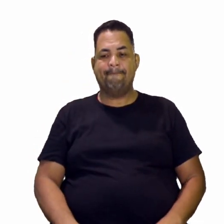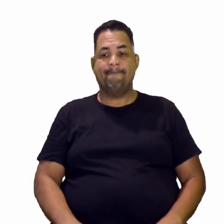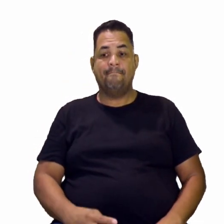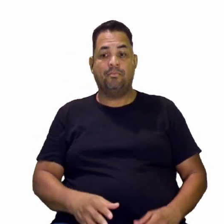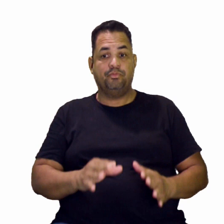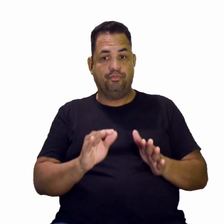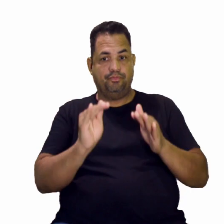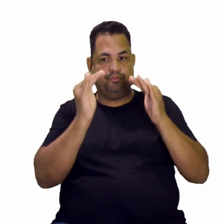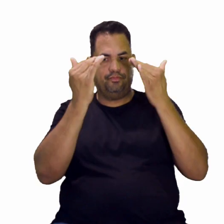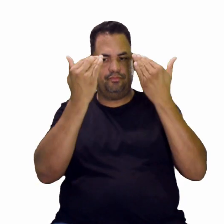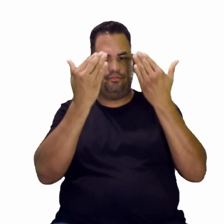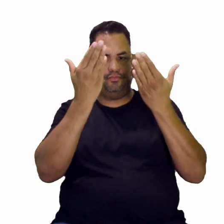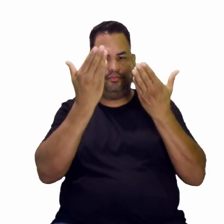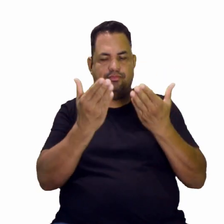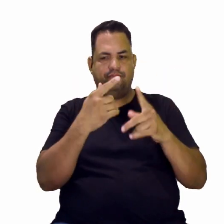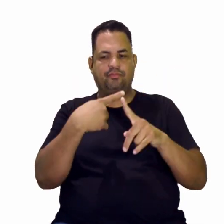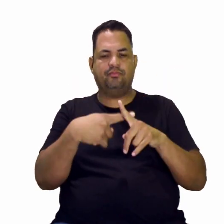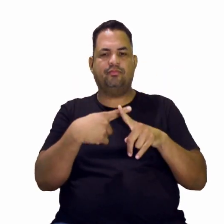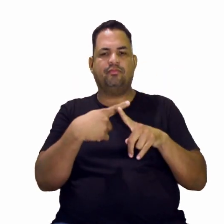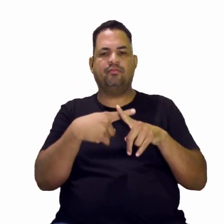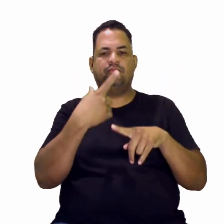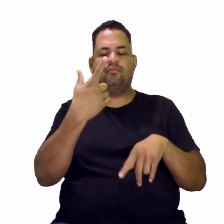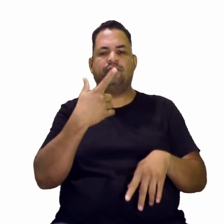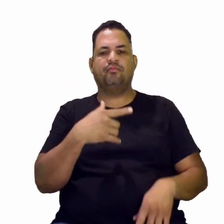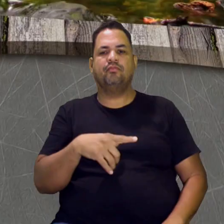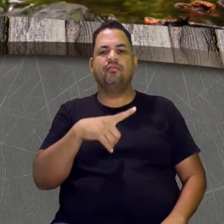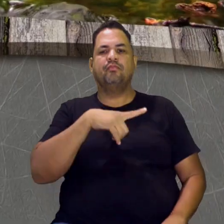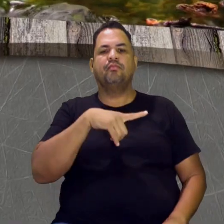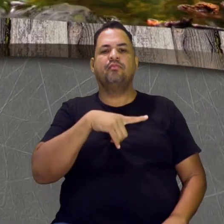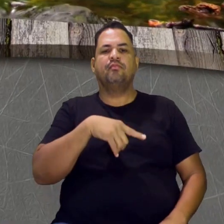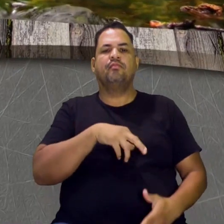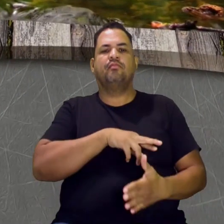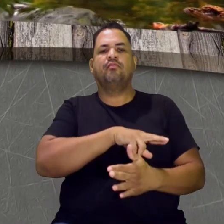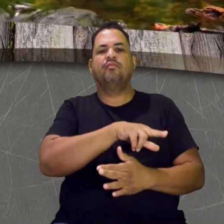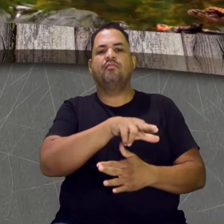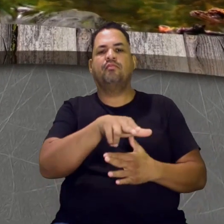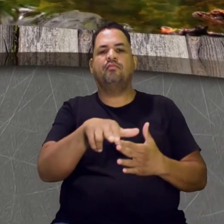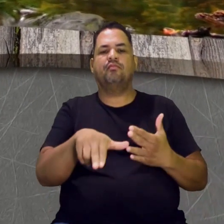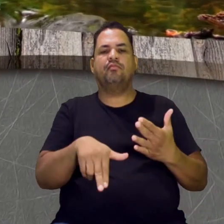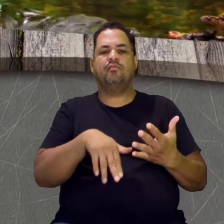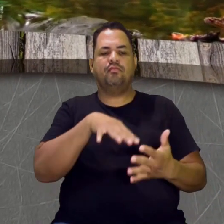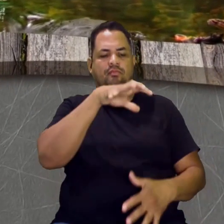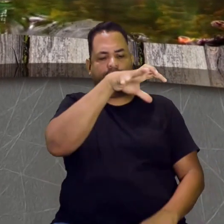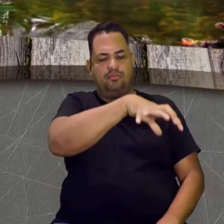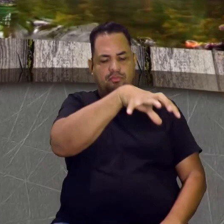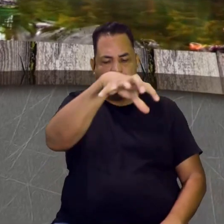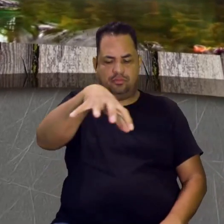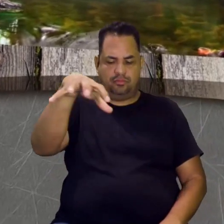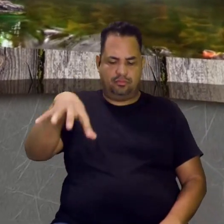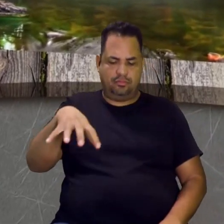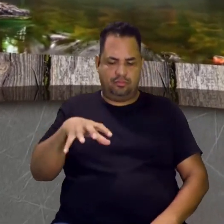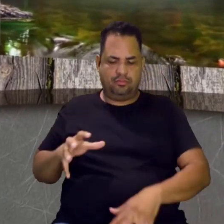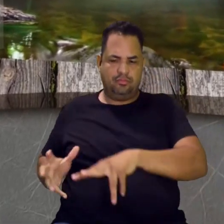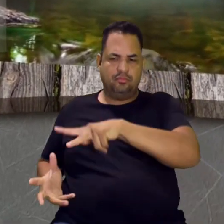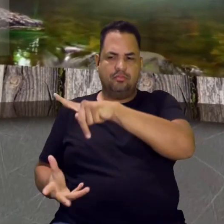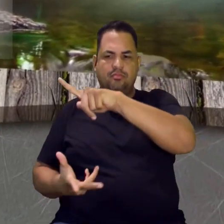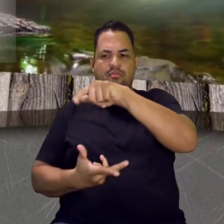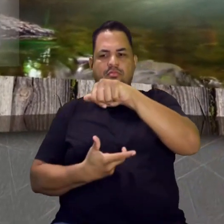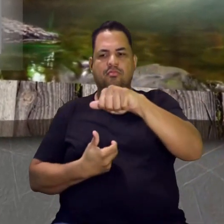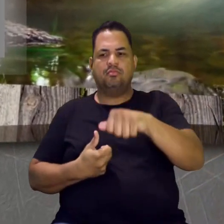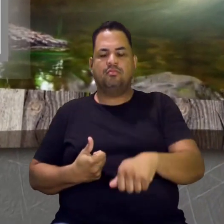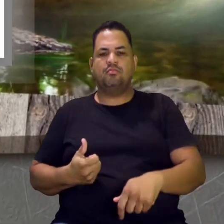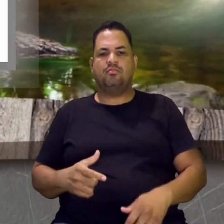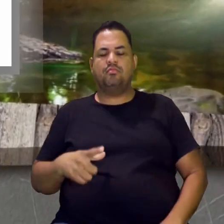prestar atenção nisso? Porque é o seguinte: existem vários locais no nosso planeta, vários tipos de